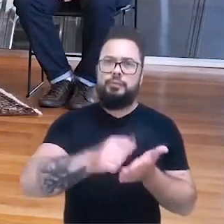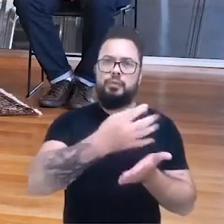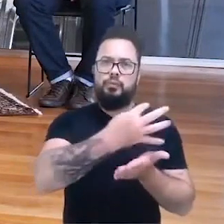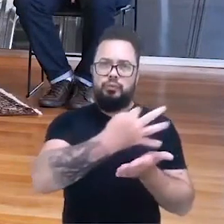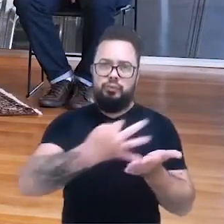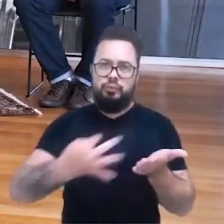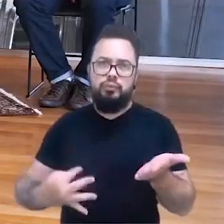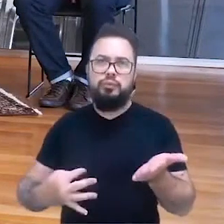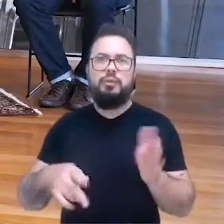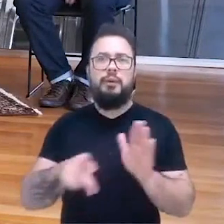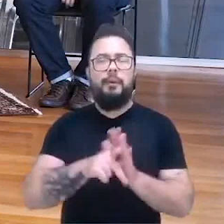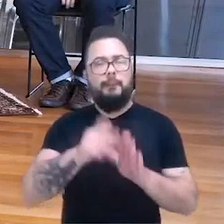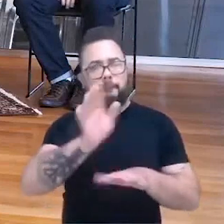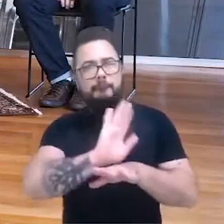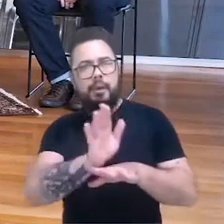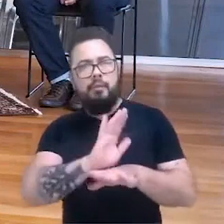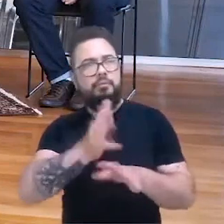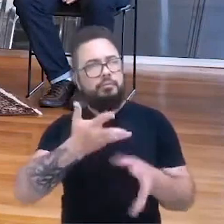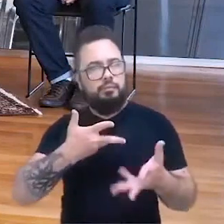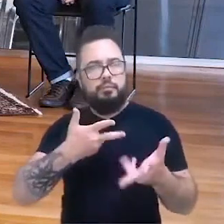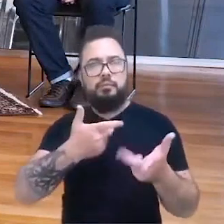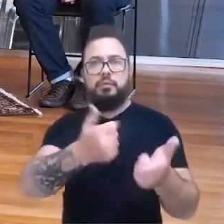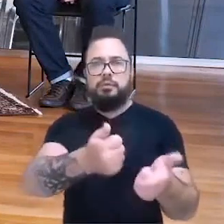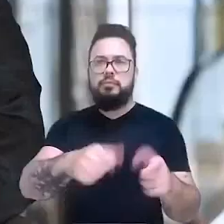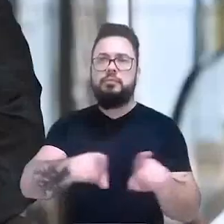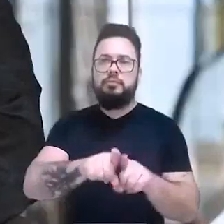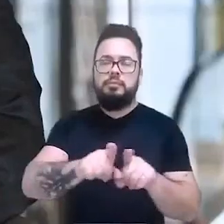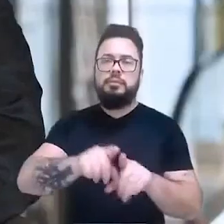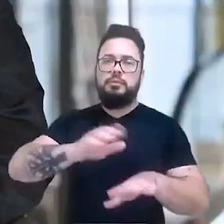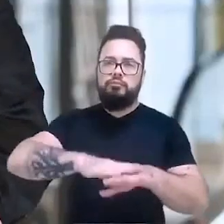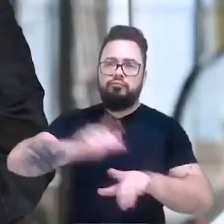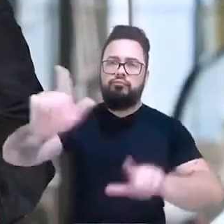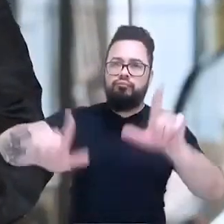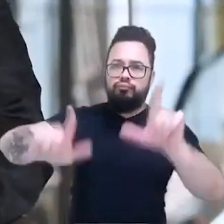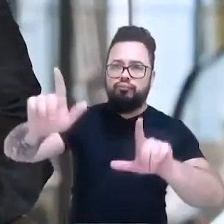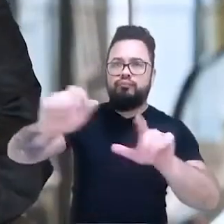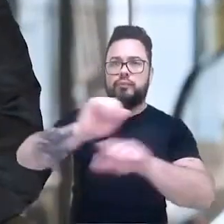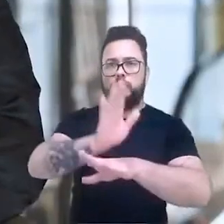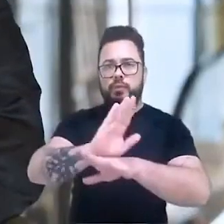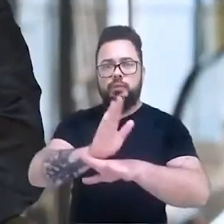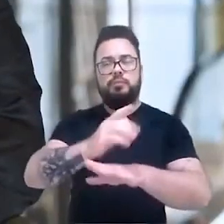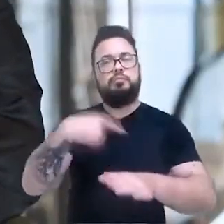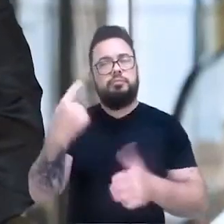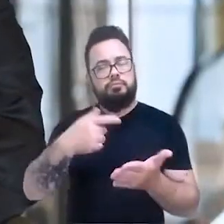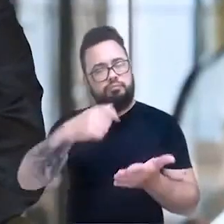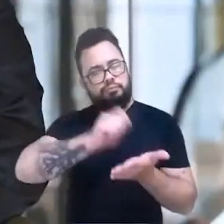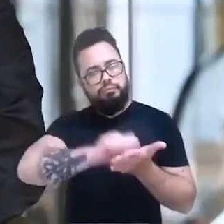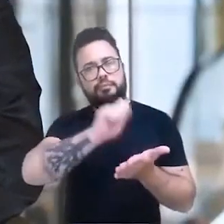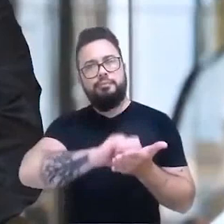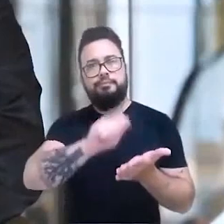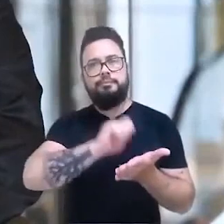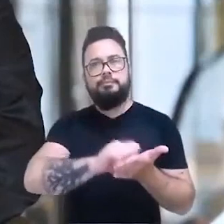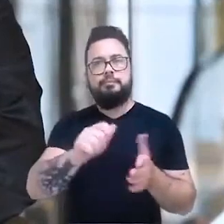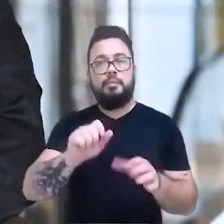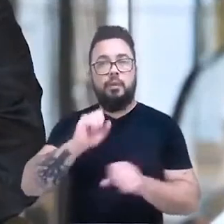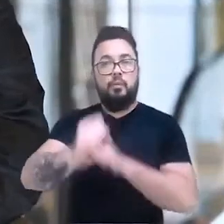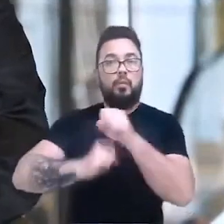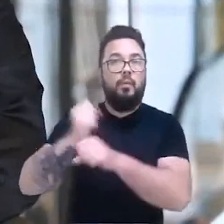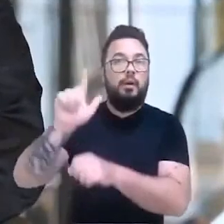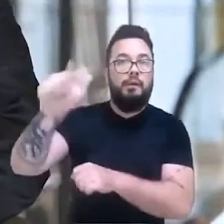um longa para cinema junto com o diretor que me contratou, Marcos, junto com o Mark Bechar, que é meu sócio. Estamos fazendo esse